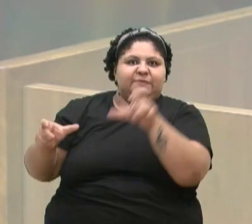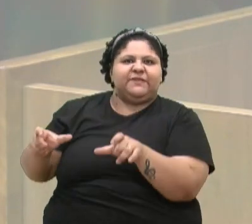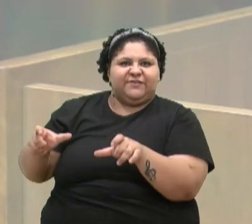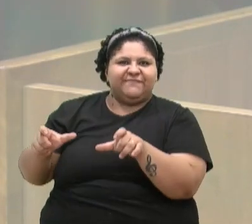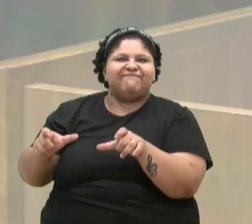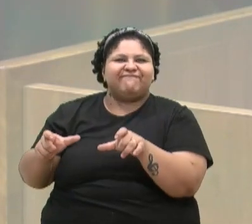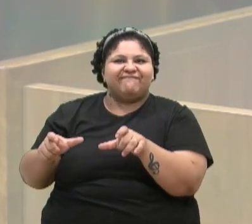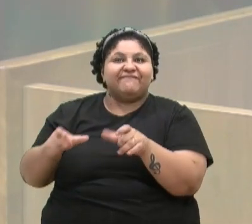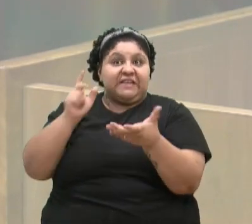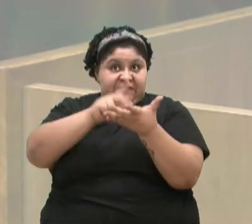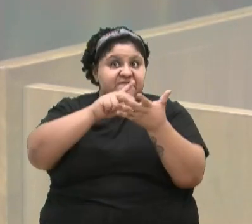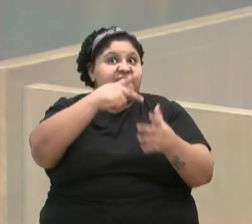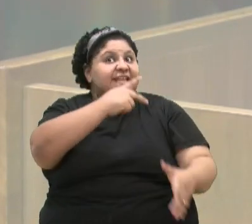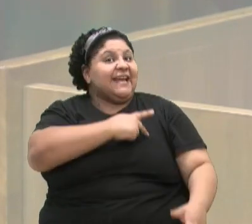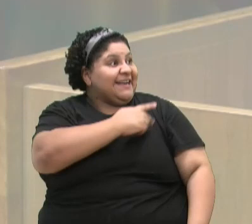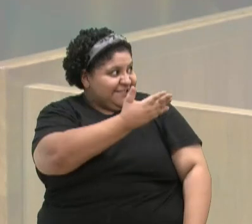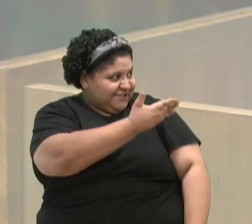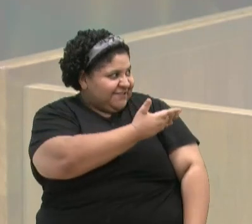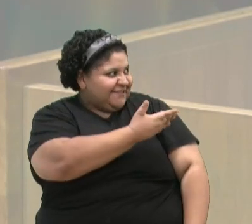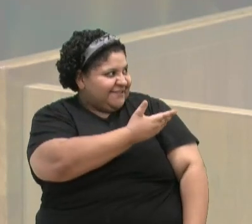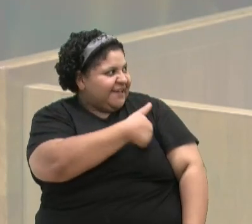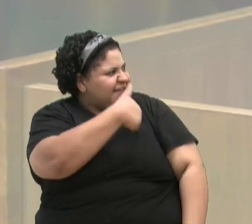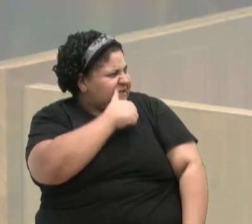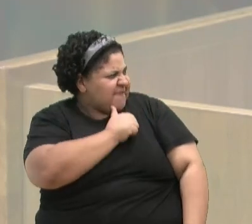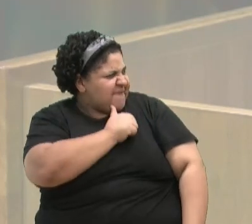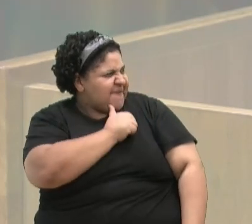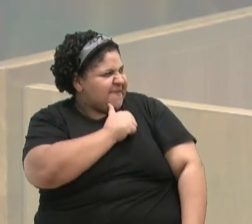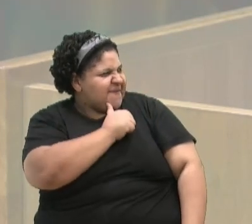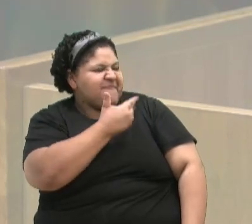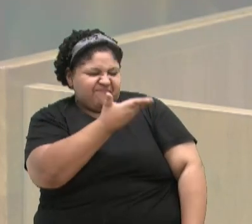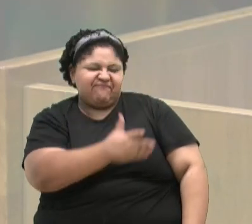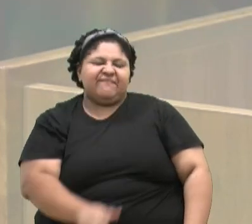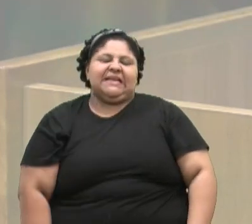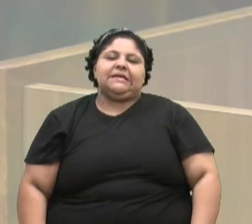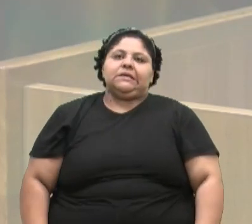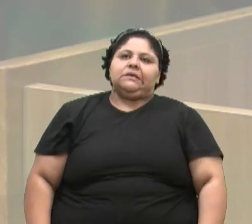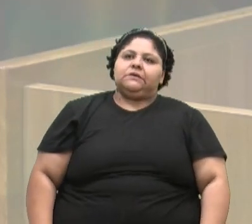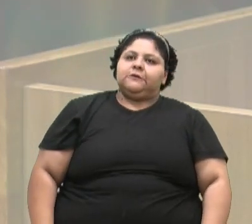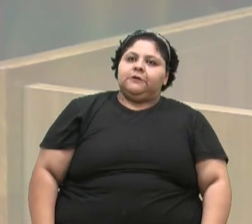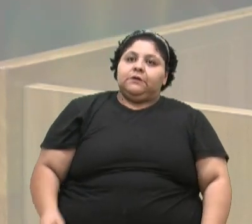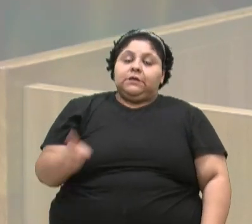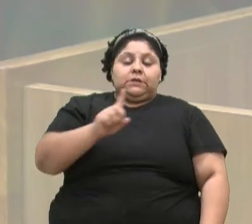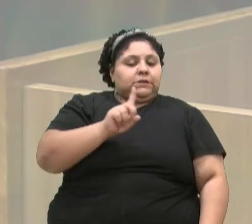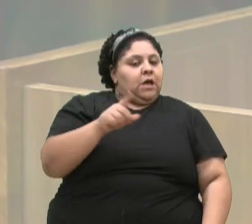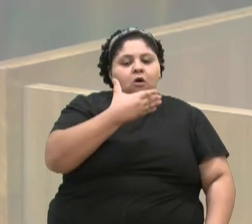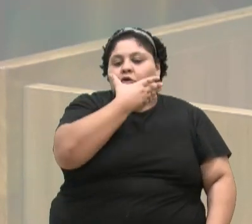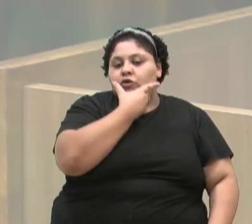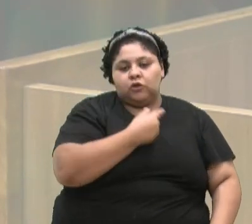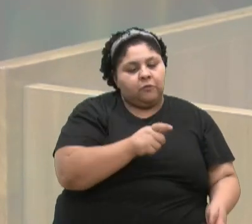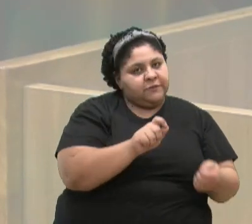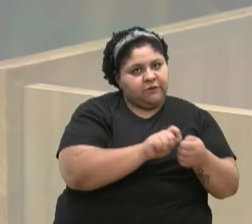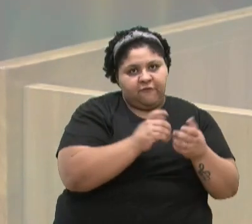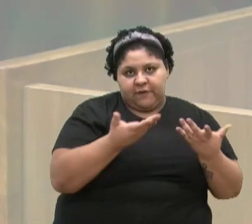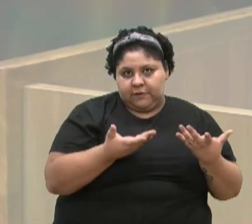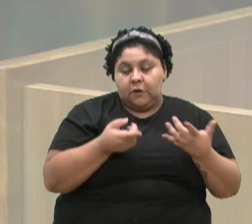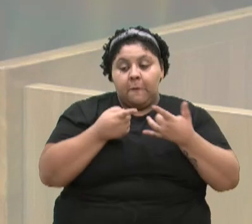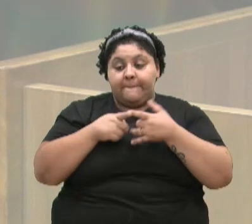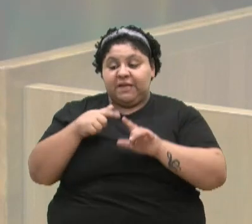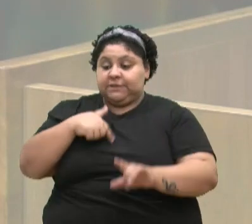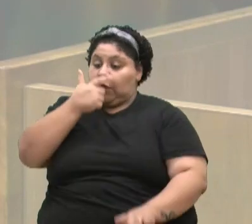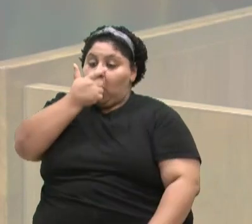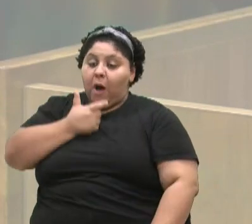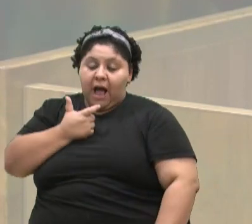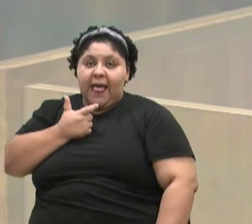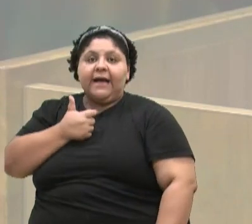O vice-prefeita estava lá, a gente estava conversando exatamente sobre isso. Não que os homens não façam, mas eu acho que